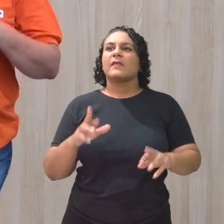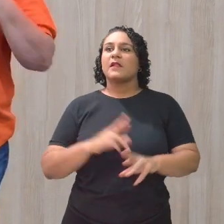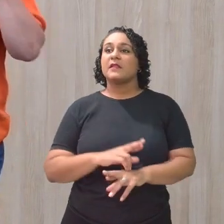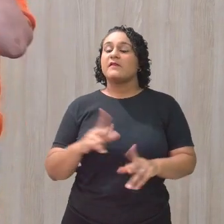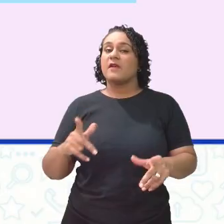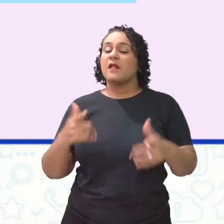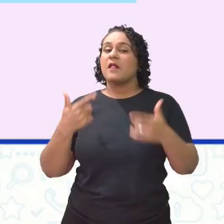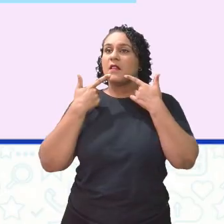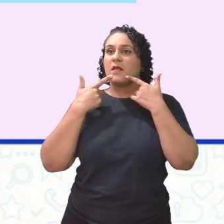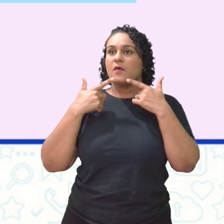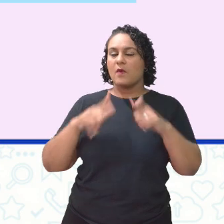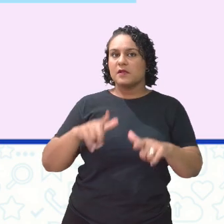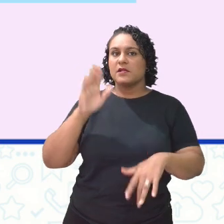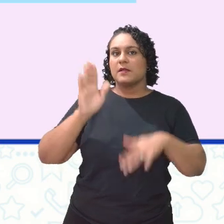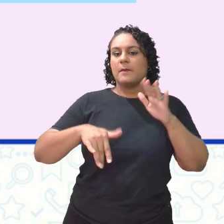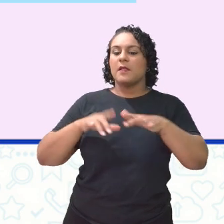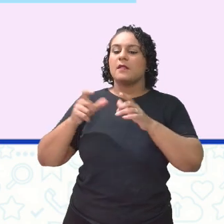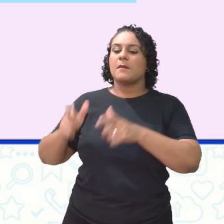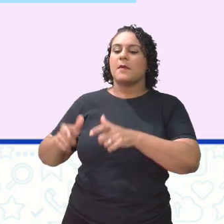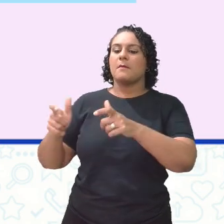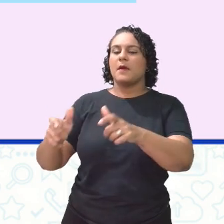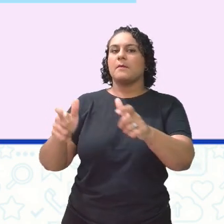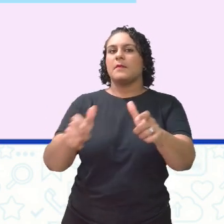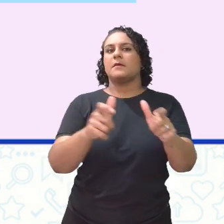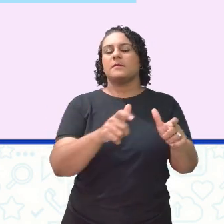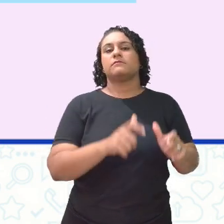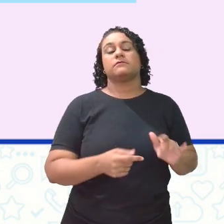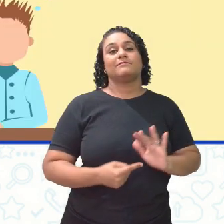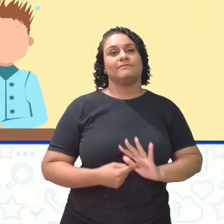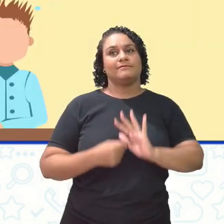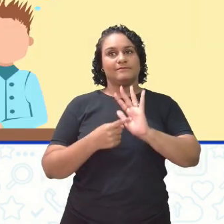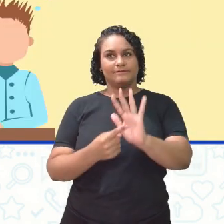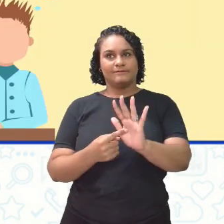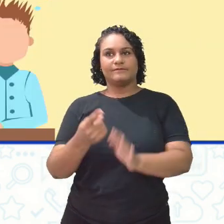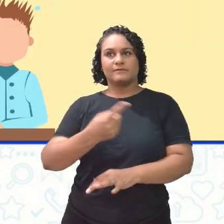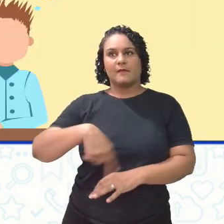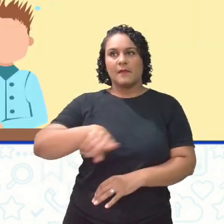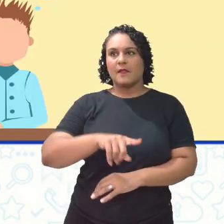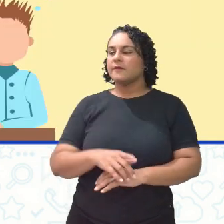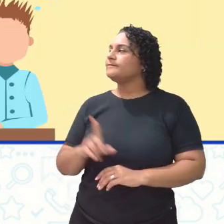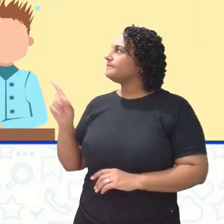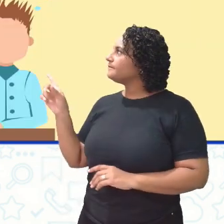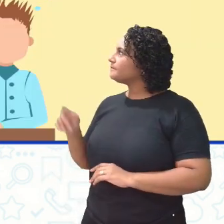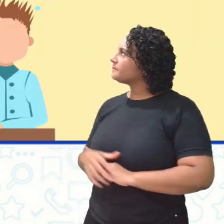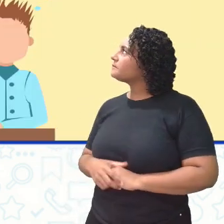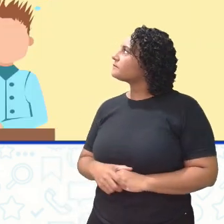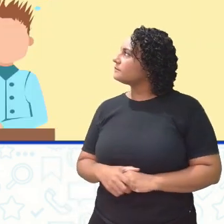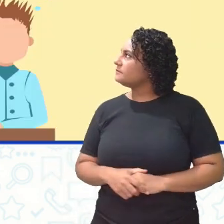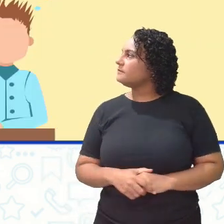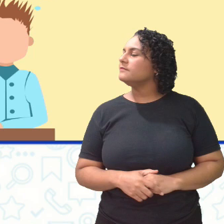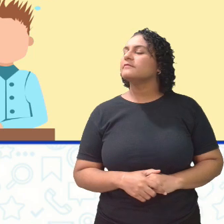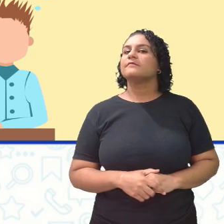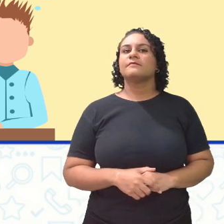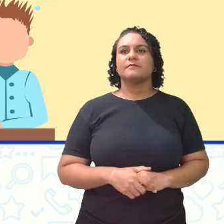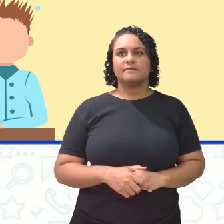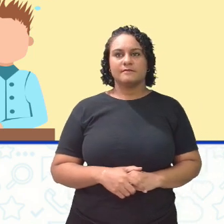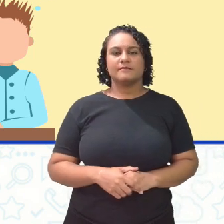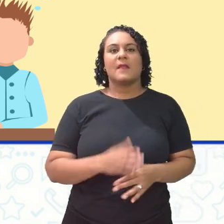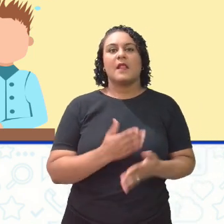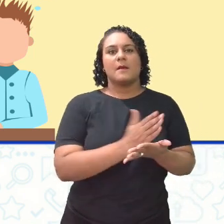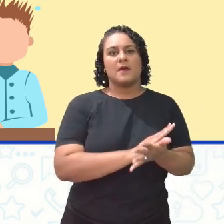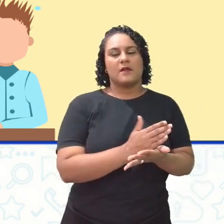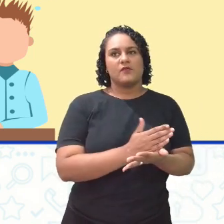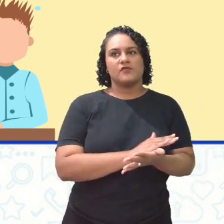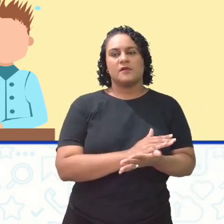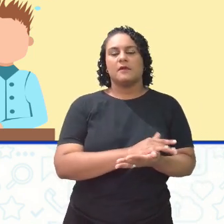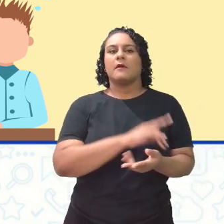Diferença da linguagem devido à região, como mostrei para vocês, o exemplo da macaxeira, do aipim, da